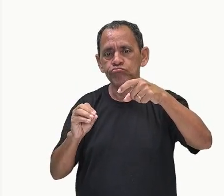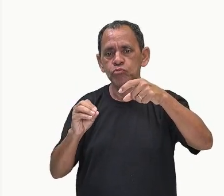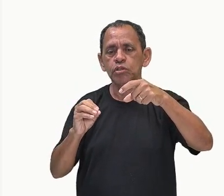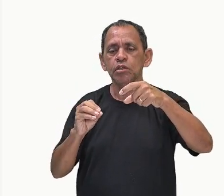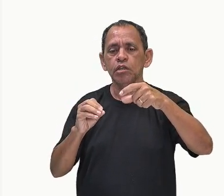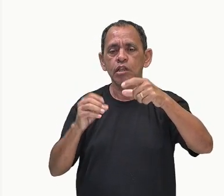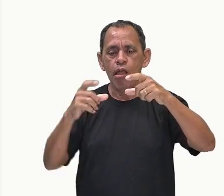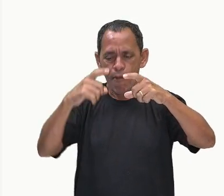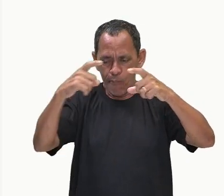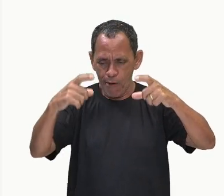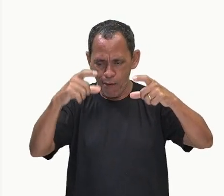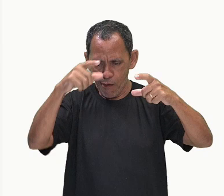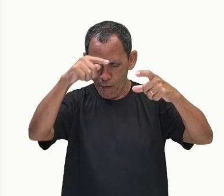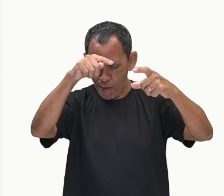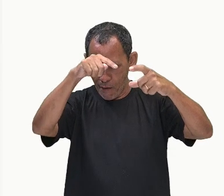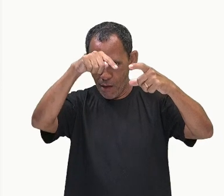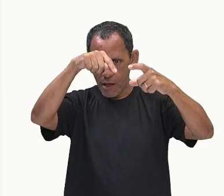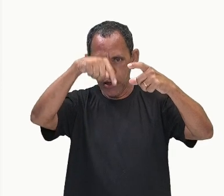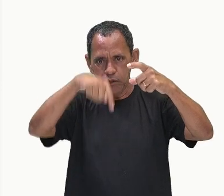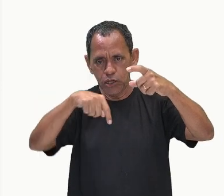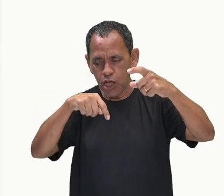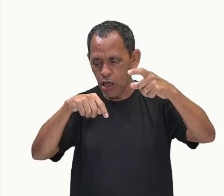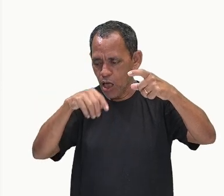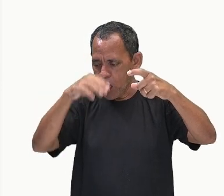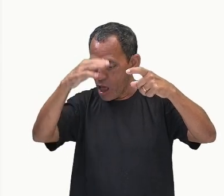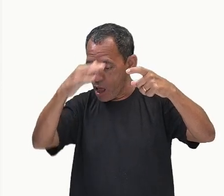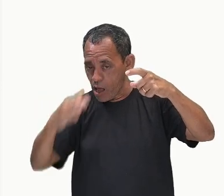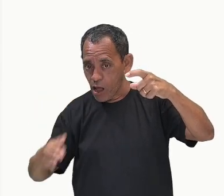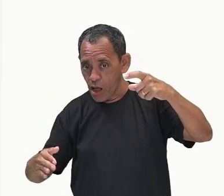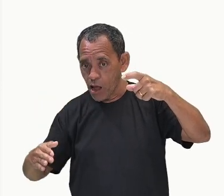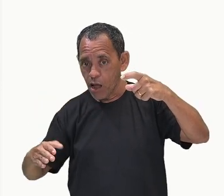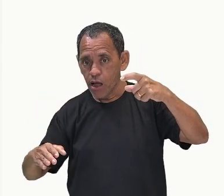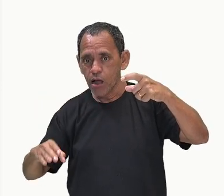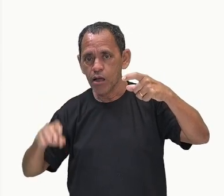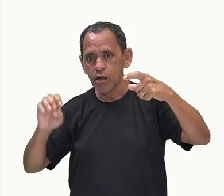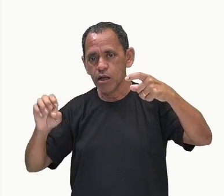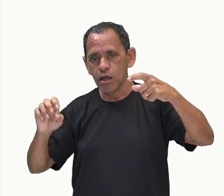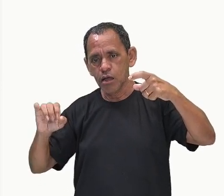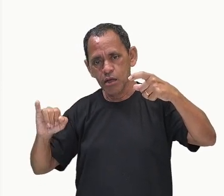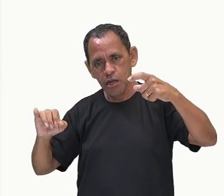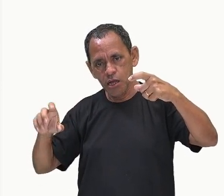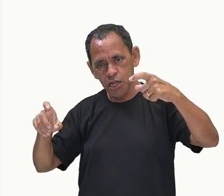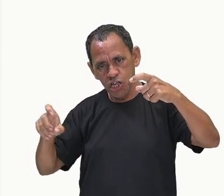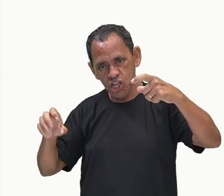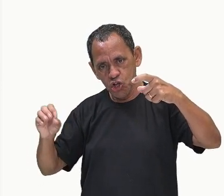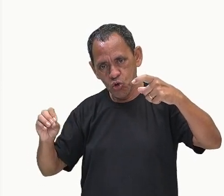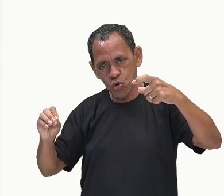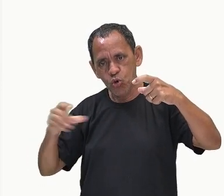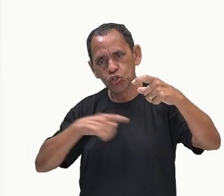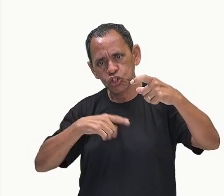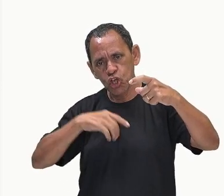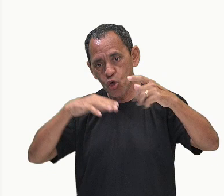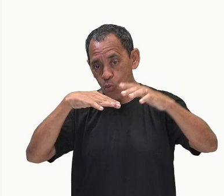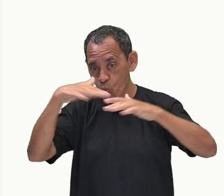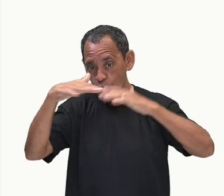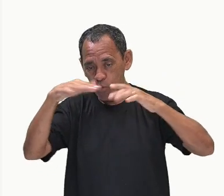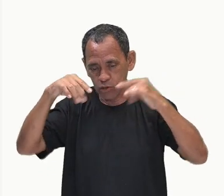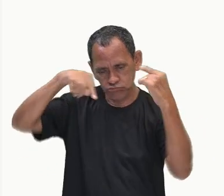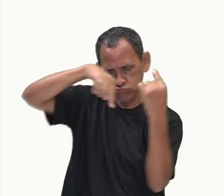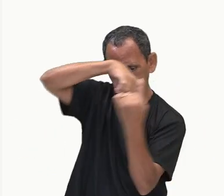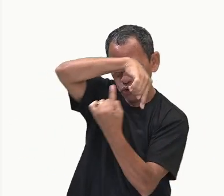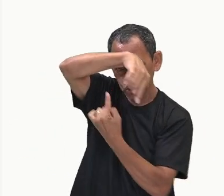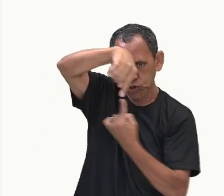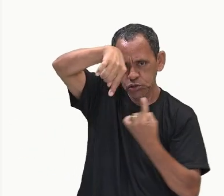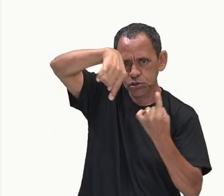que acontece? Esse eixo ele vai sofrer um giro, tá bom? Que é exatamente o que está sendo indicado por